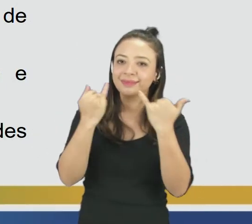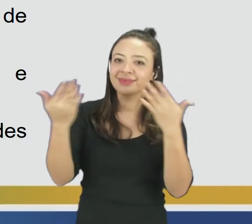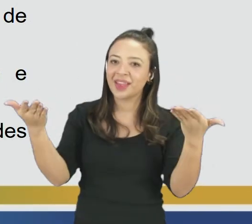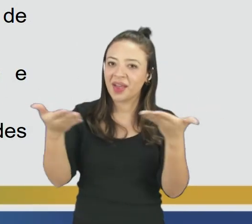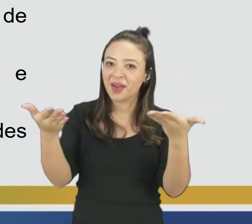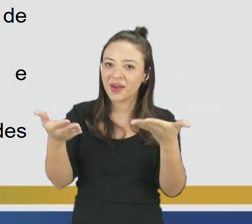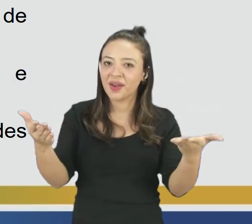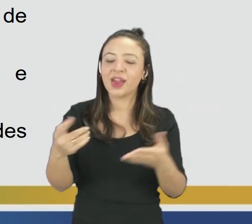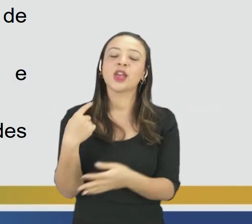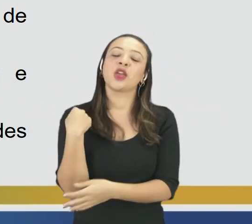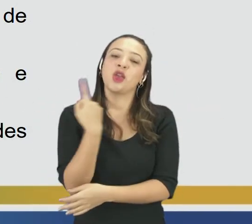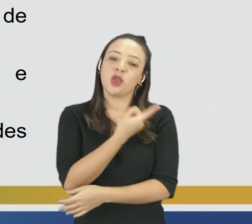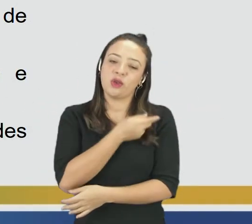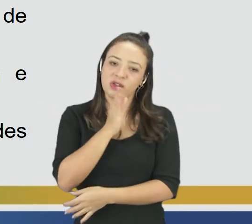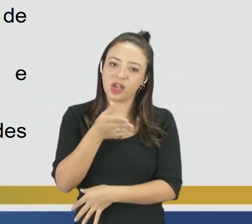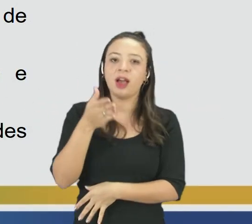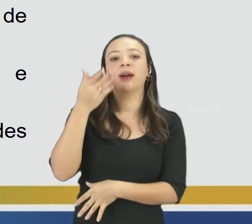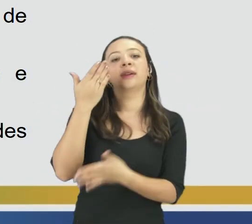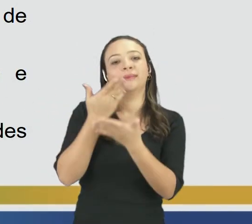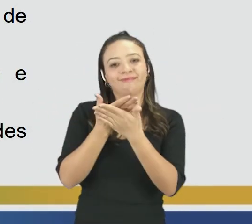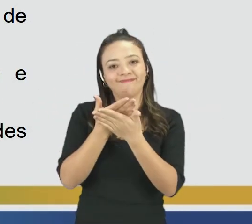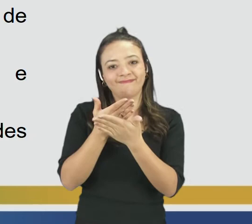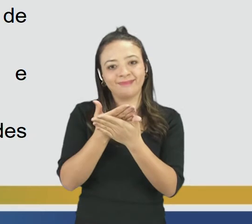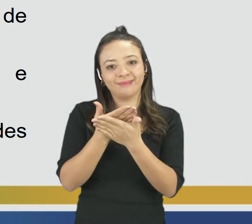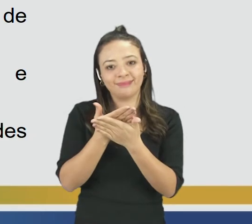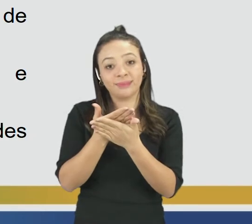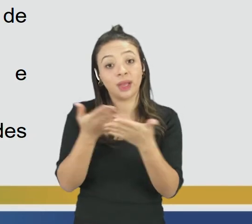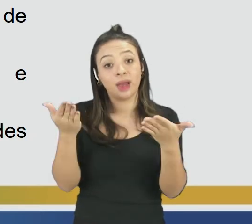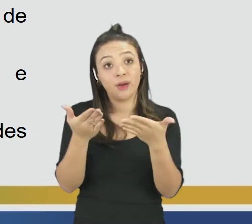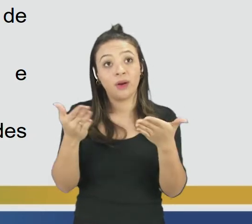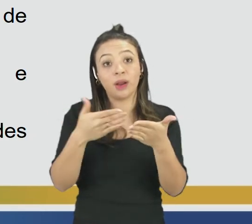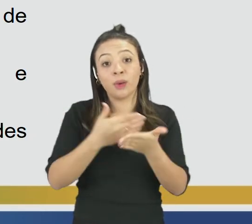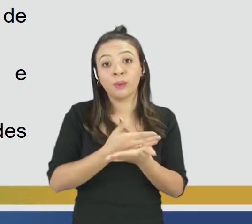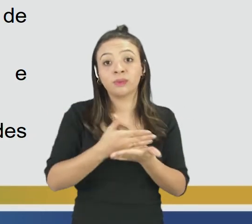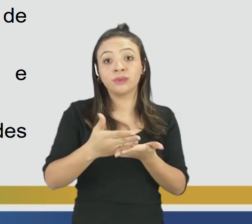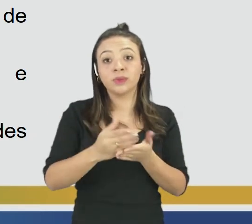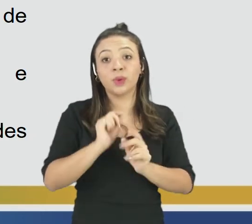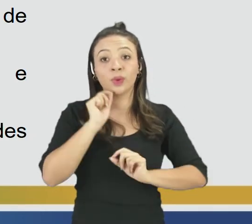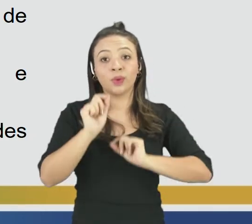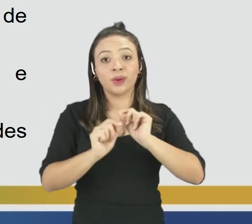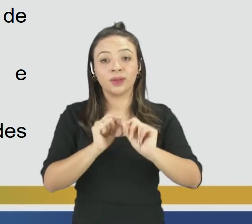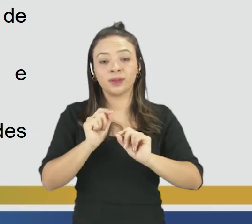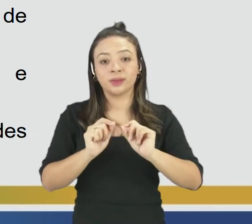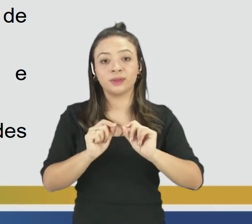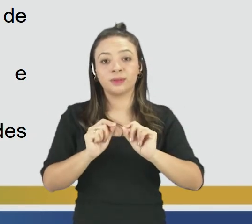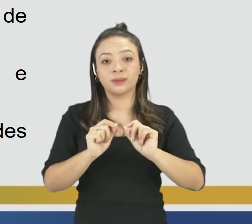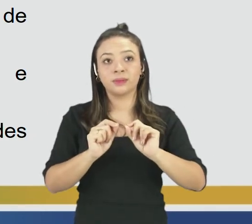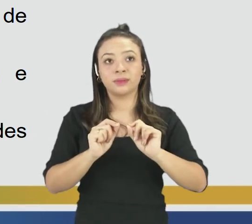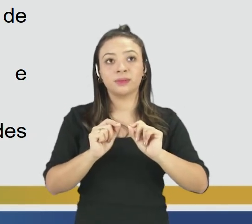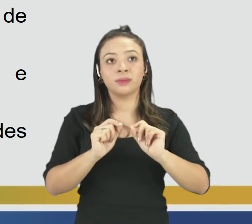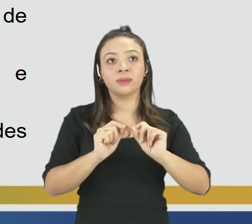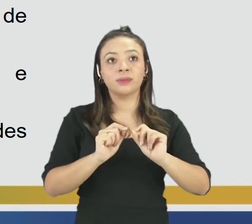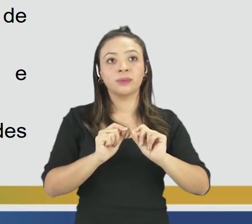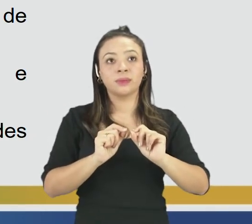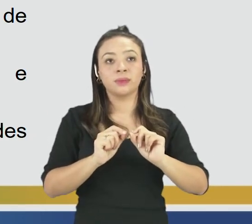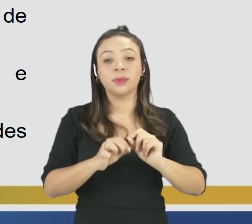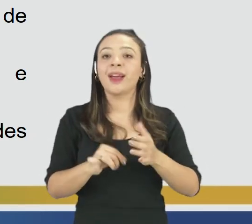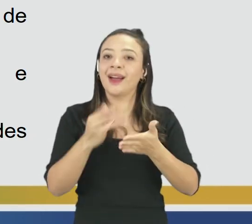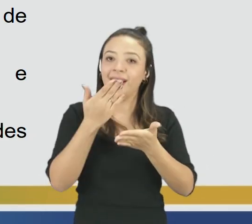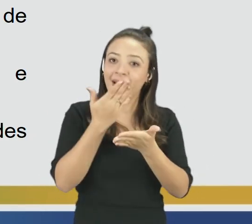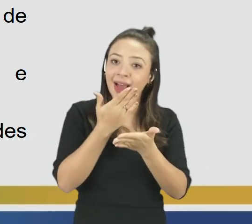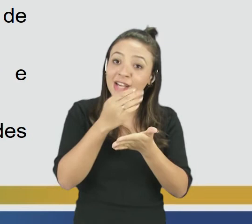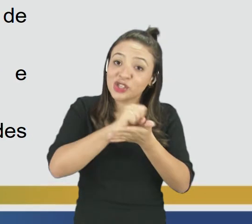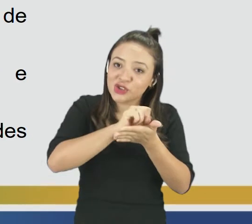que a gente acabou de ver agora nós vamos agora entrada aqui não quer mais esperado por todos aí em casa que é o